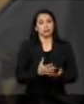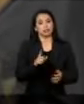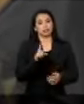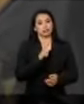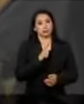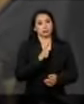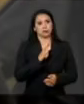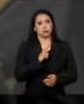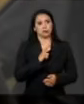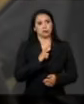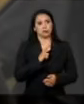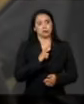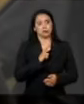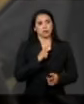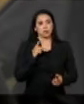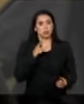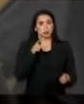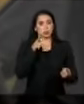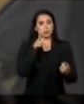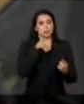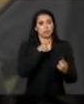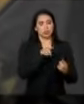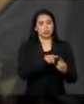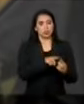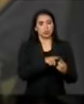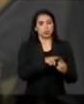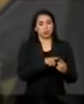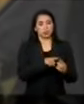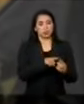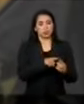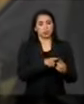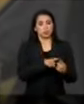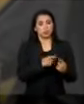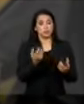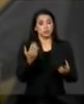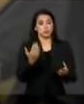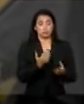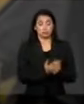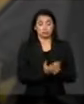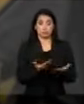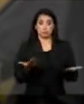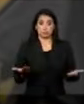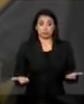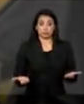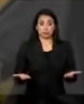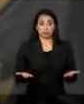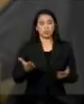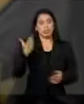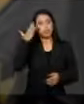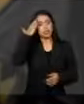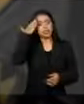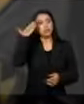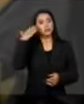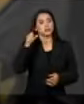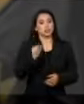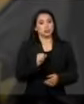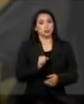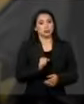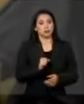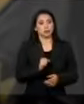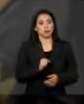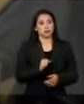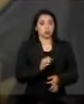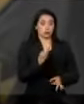ação objetiva, processo sem capa. Mas nós sabemos que os